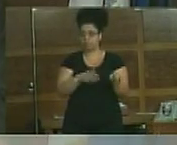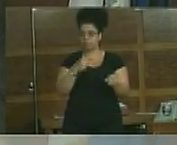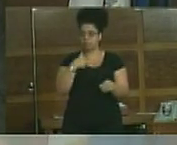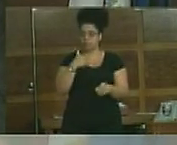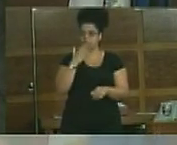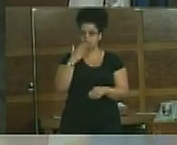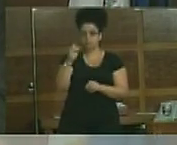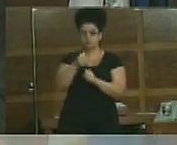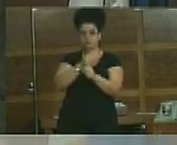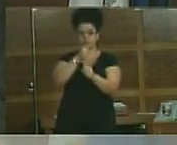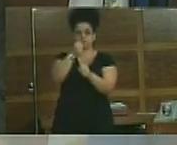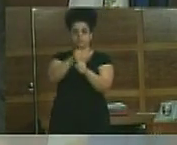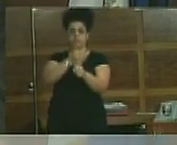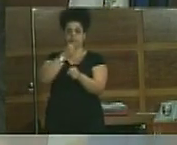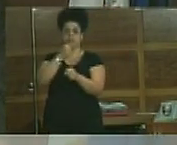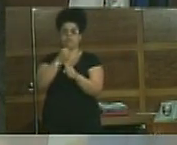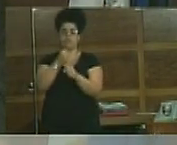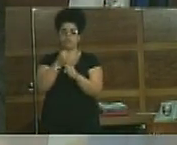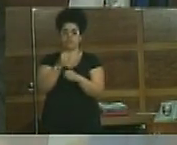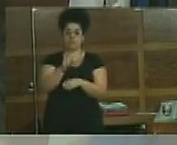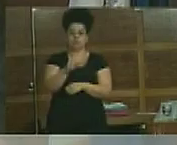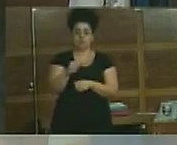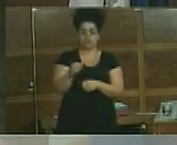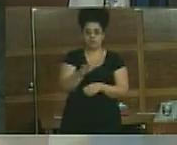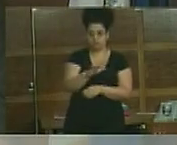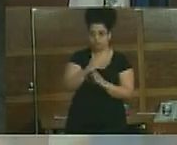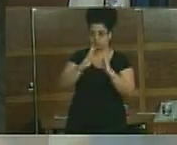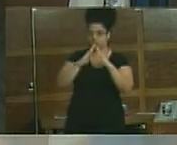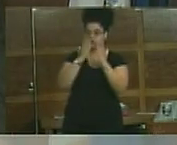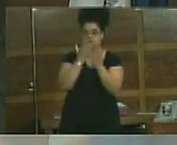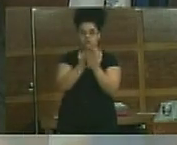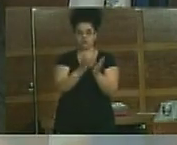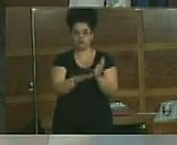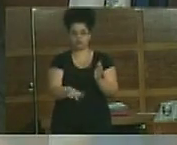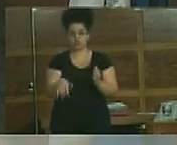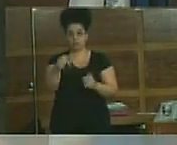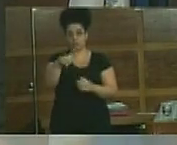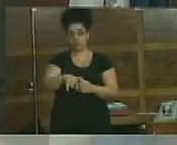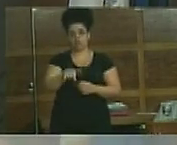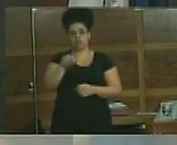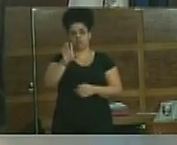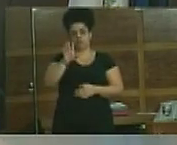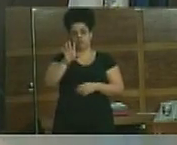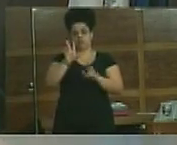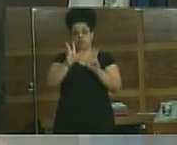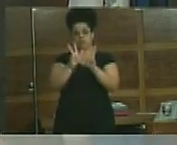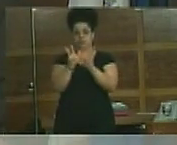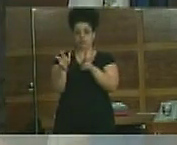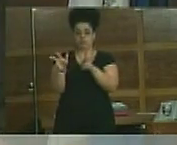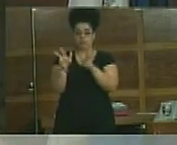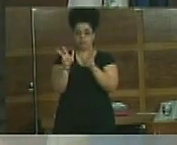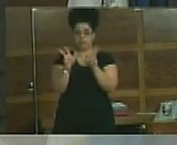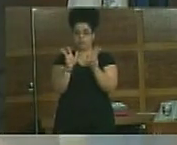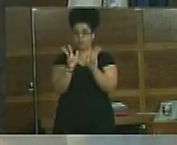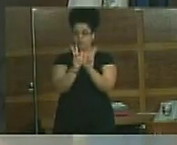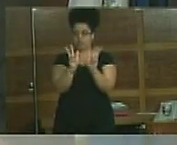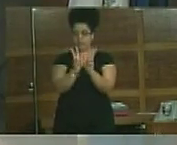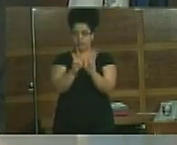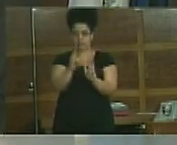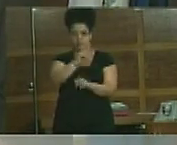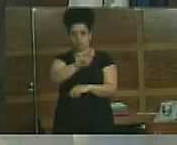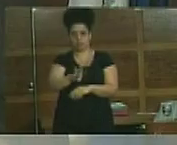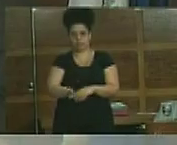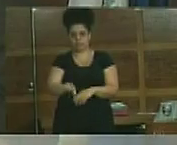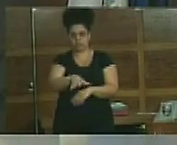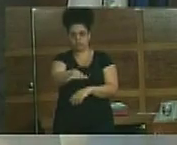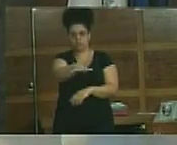a construção de uma creche municipal aqui no bairro Bonfim, né? Vendo que ali o bairro é grande, e eu acho